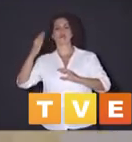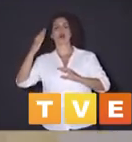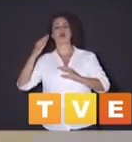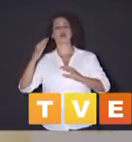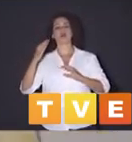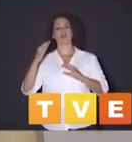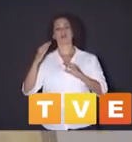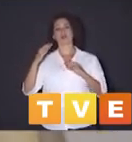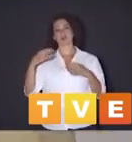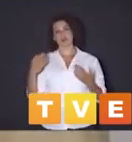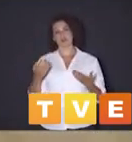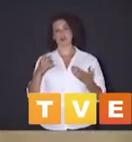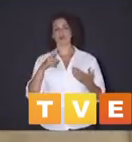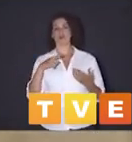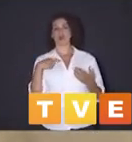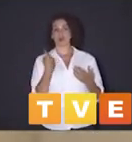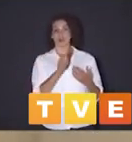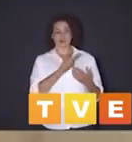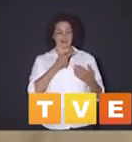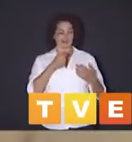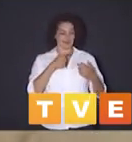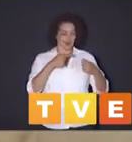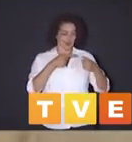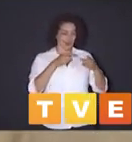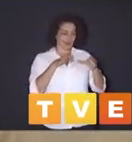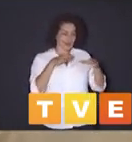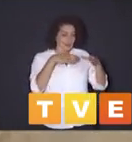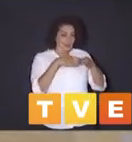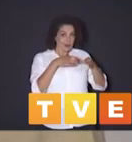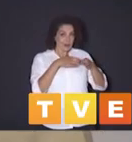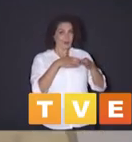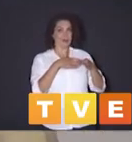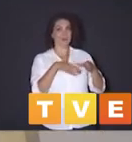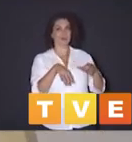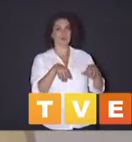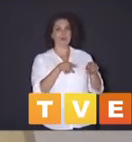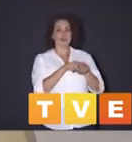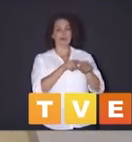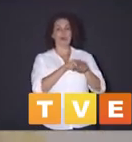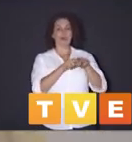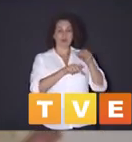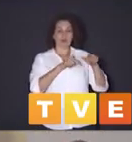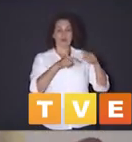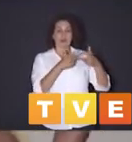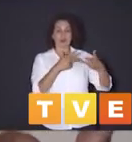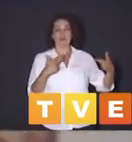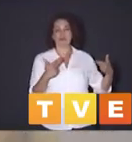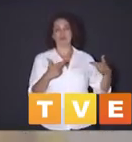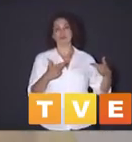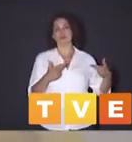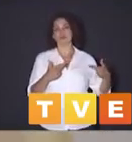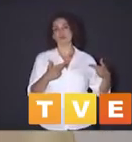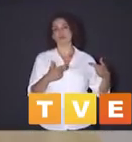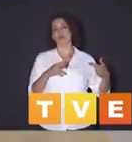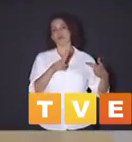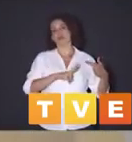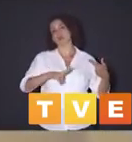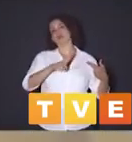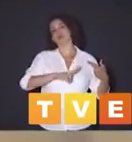lá dentro da nossa modesta capacidade tapa a gente está tentando trabalhar com espuma um uso